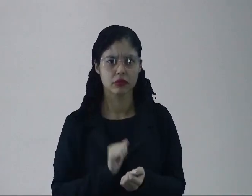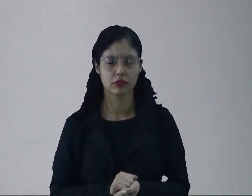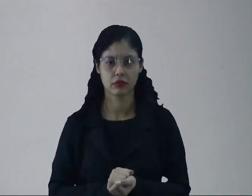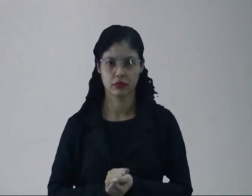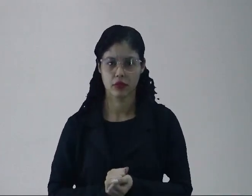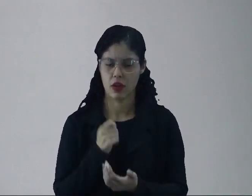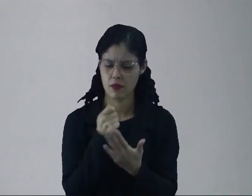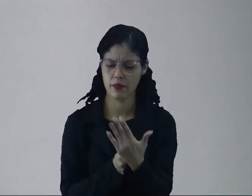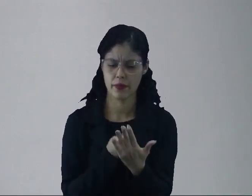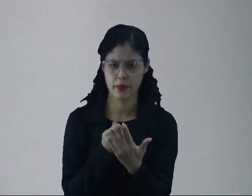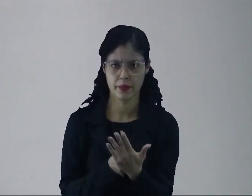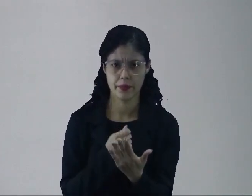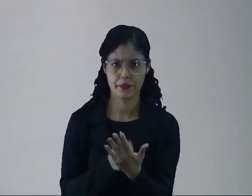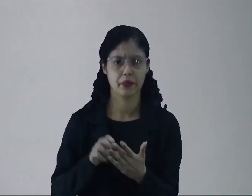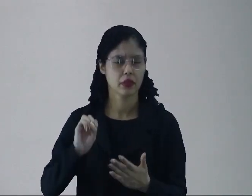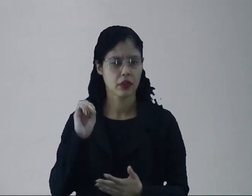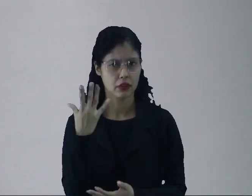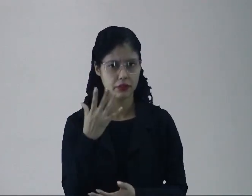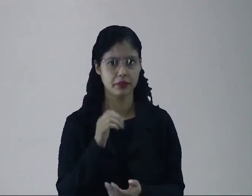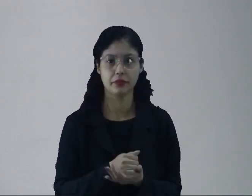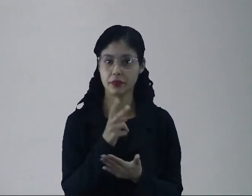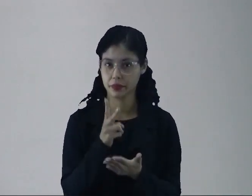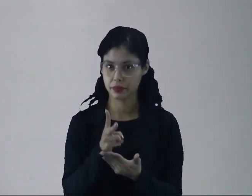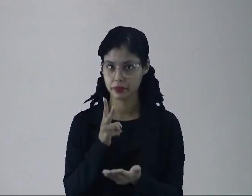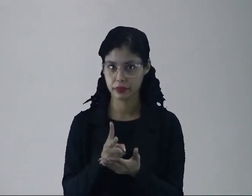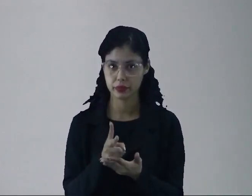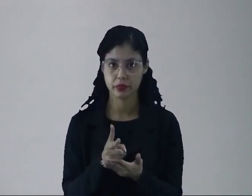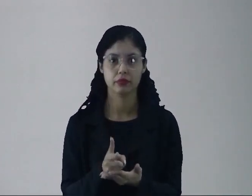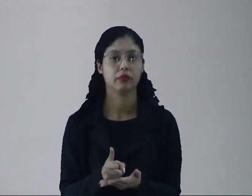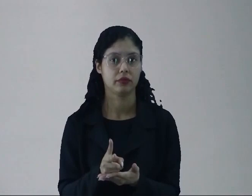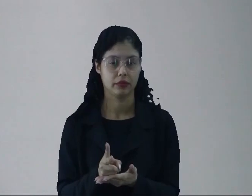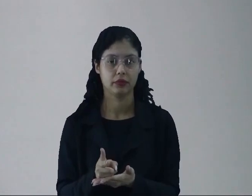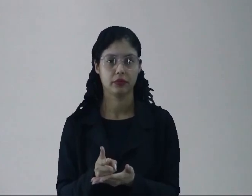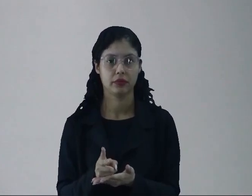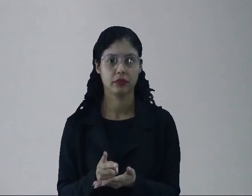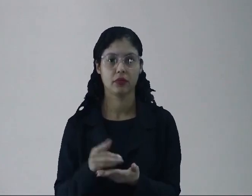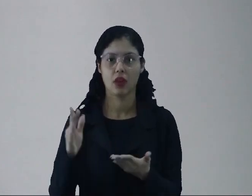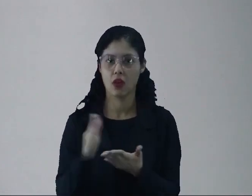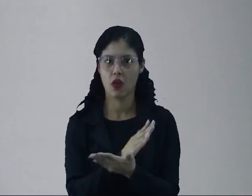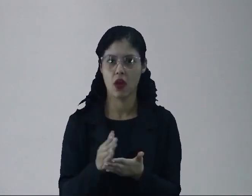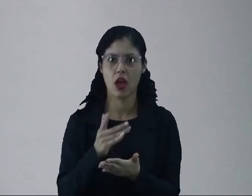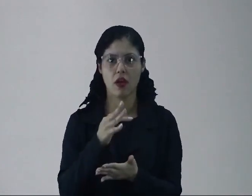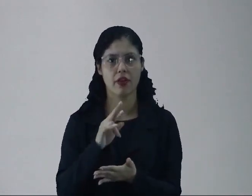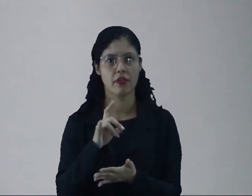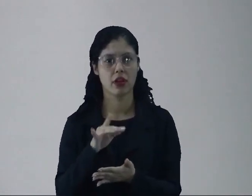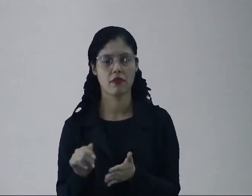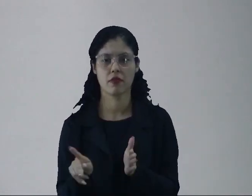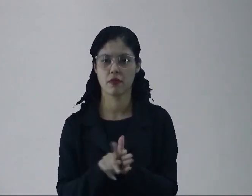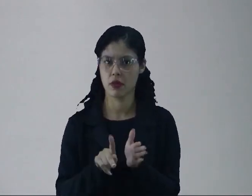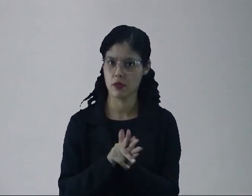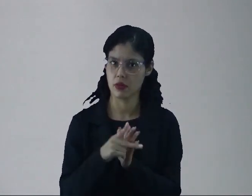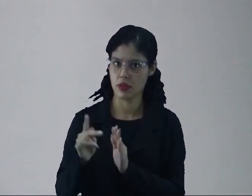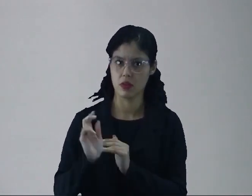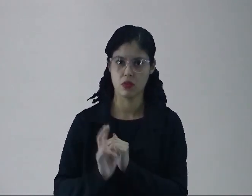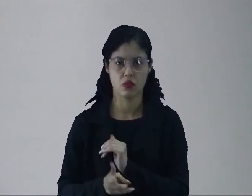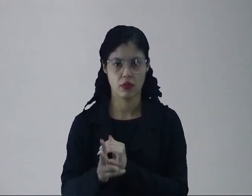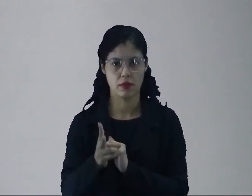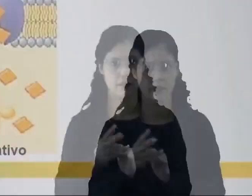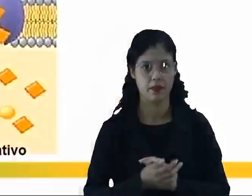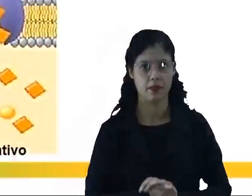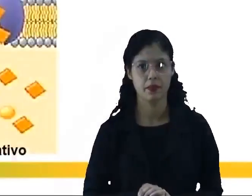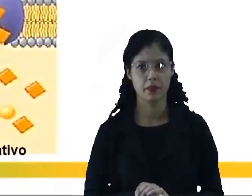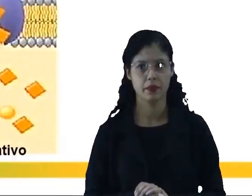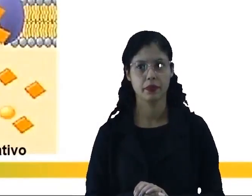vai esforçar para que aquilo aconteça, mesmo que seja contra algo que está favorável para ela proceder. Tudo